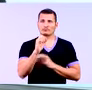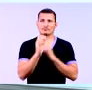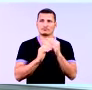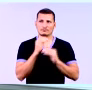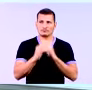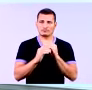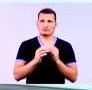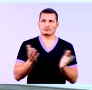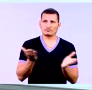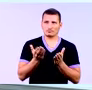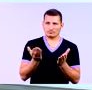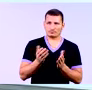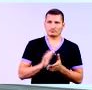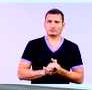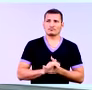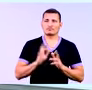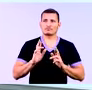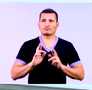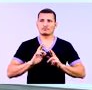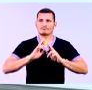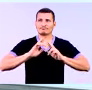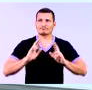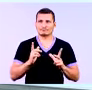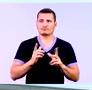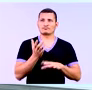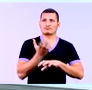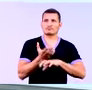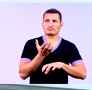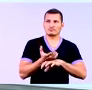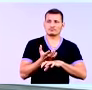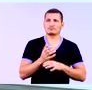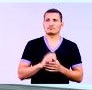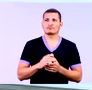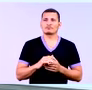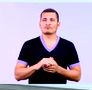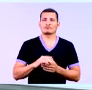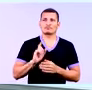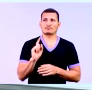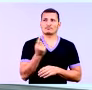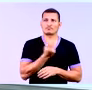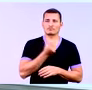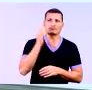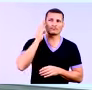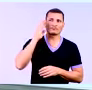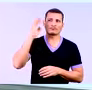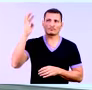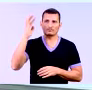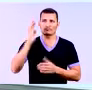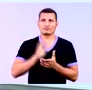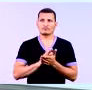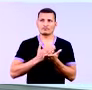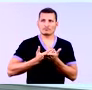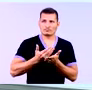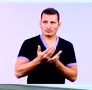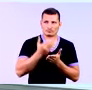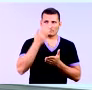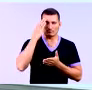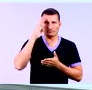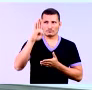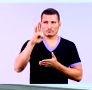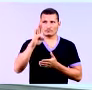momento diferente da nossa disciplina, onde nós imaginamos ou partiremos do princípio que nós